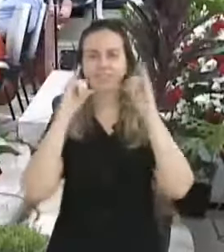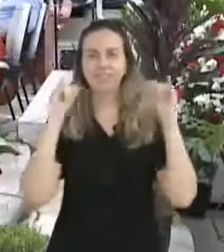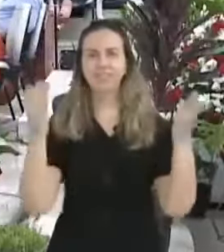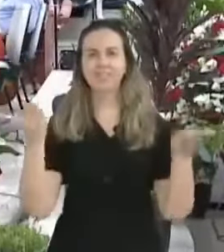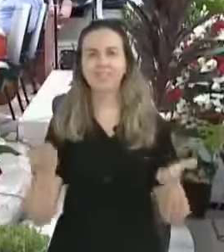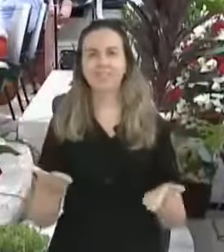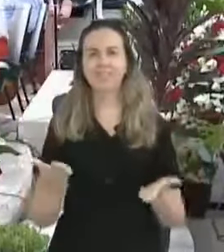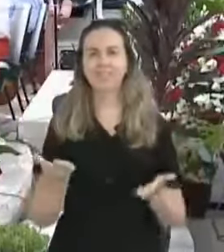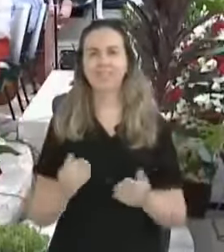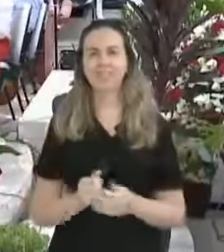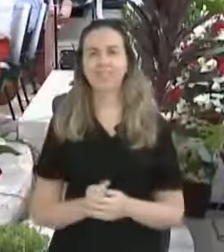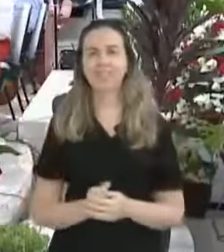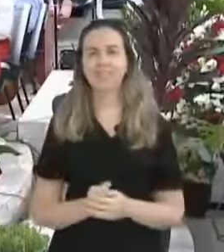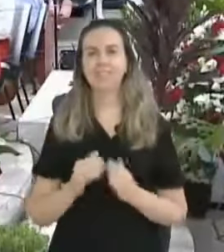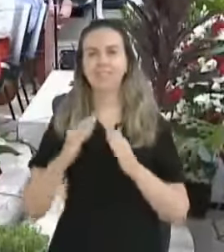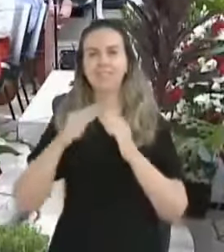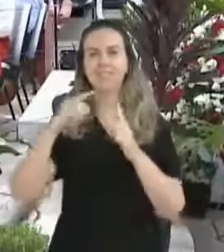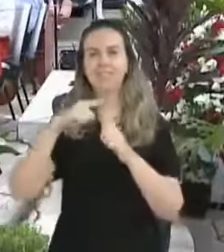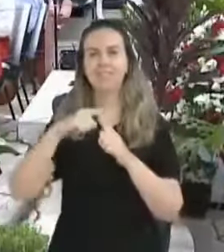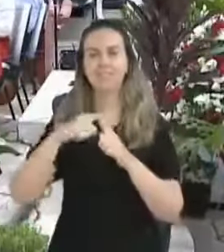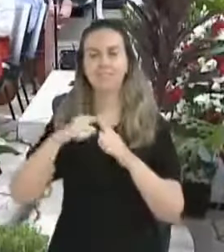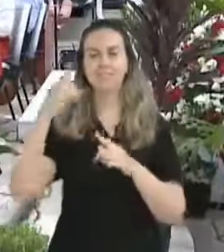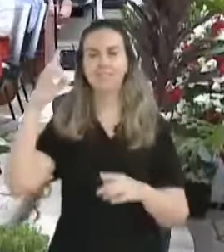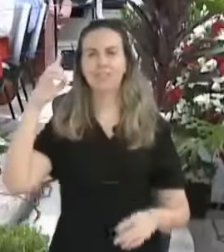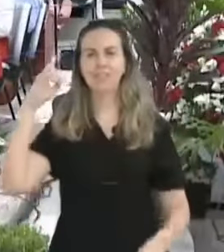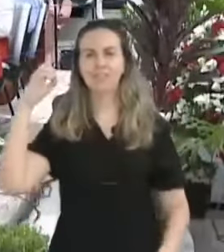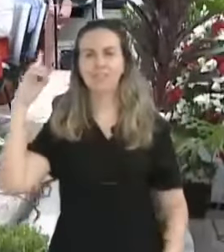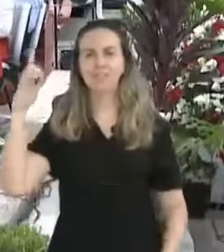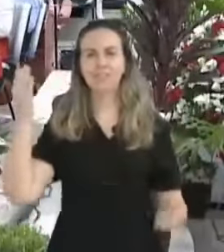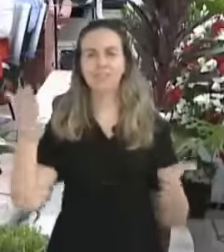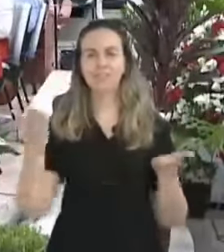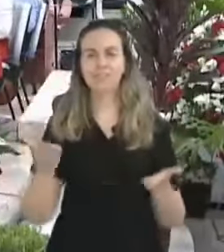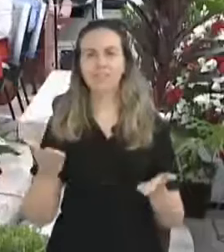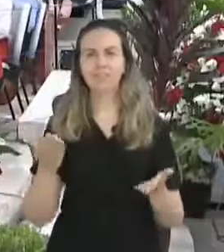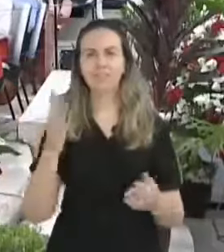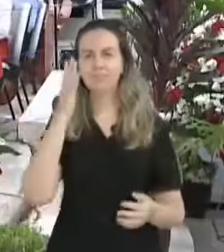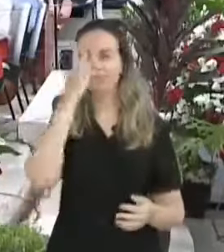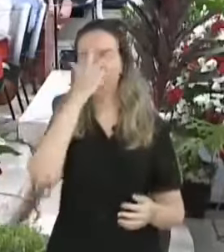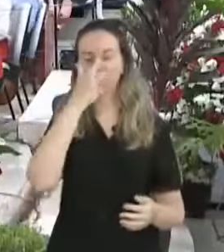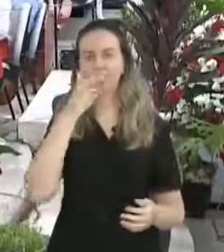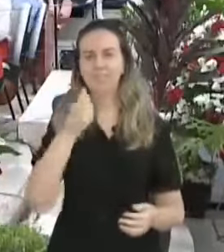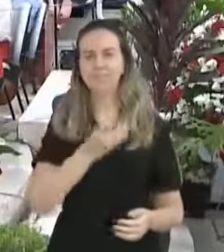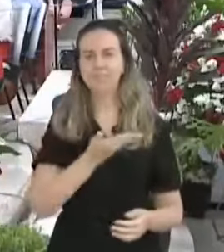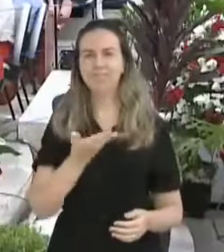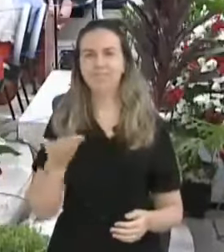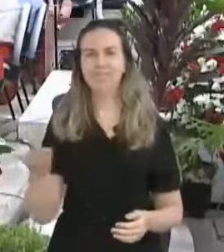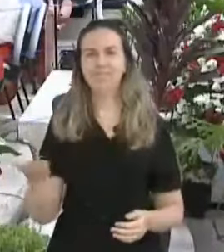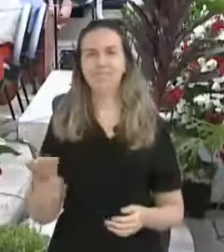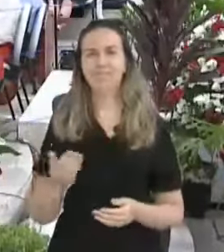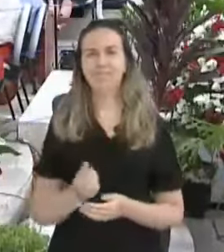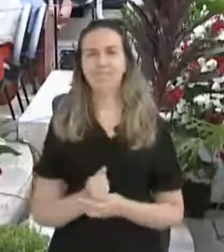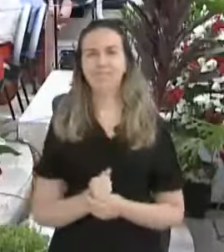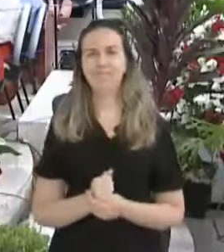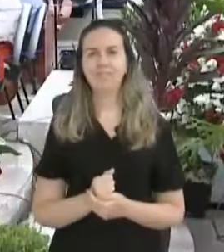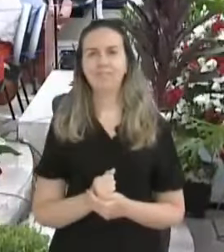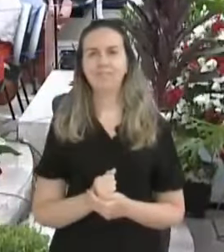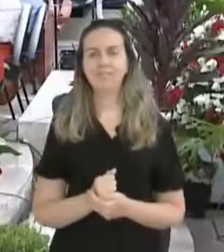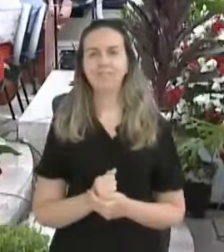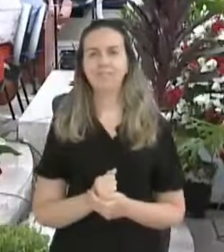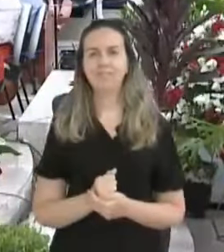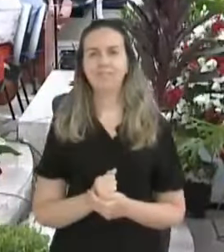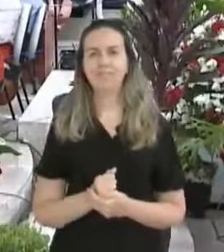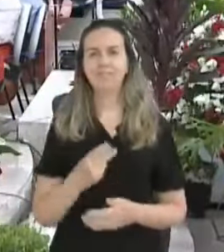aqui, mais uma vez, adorando a Deus neste lugar, com esta amada igreja, e